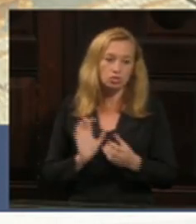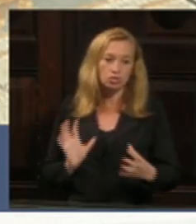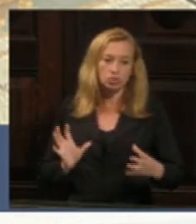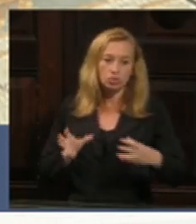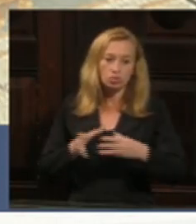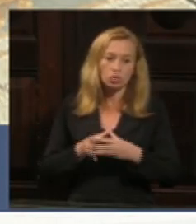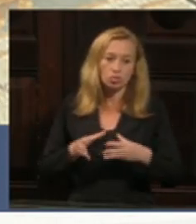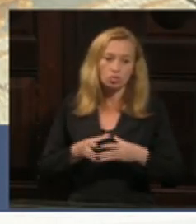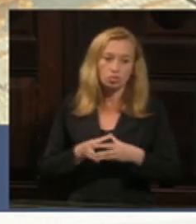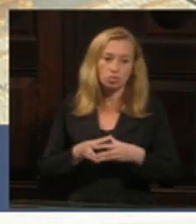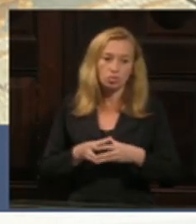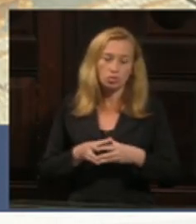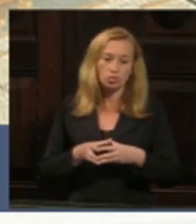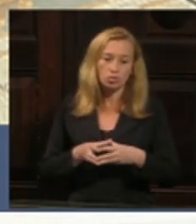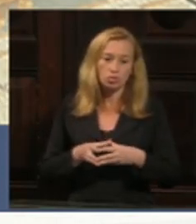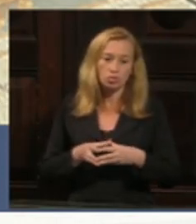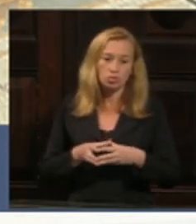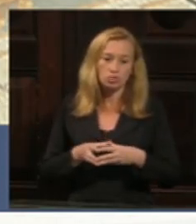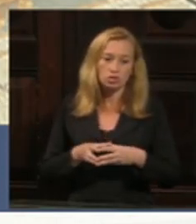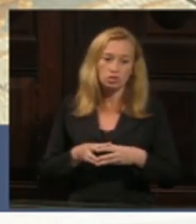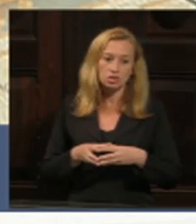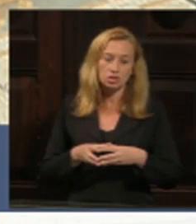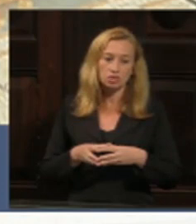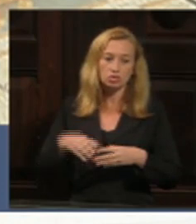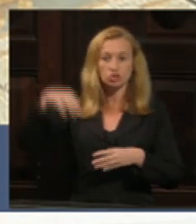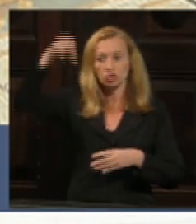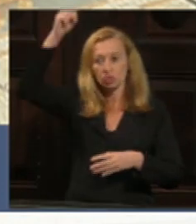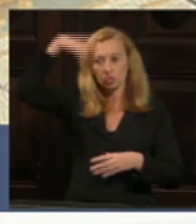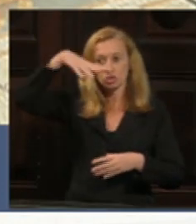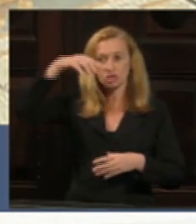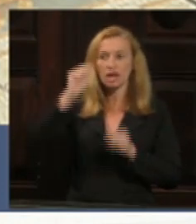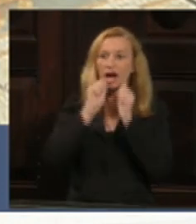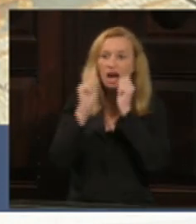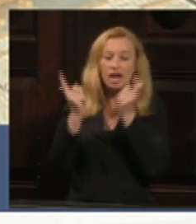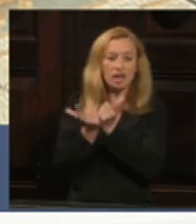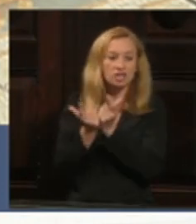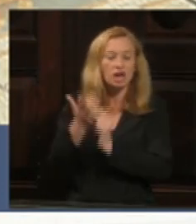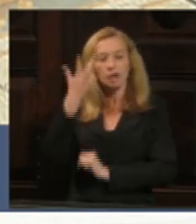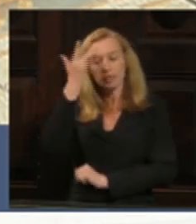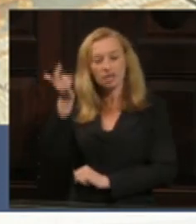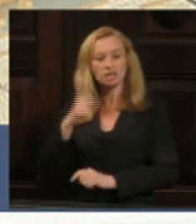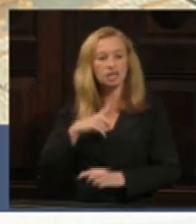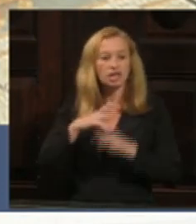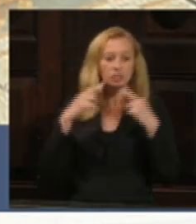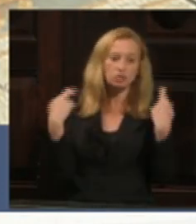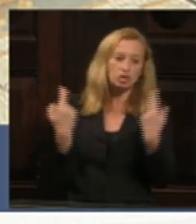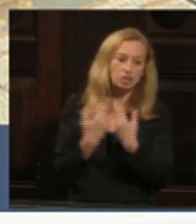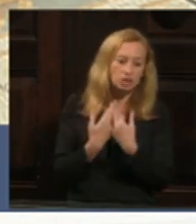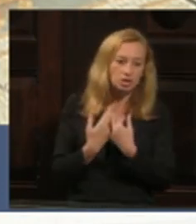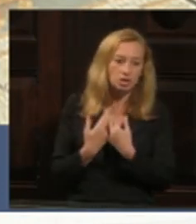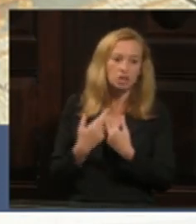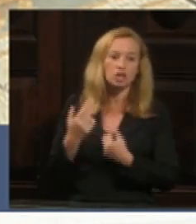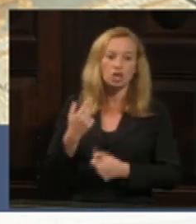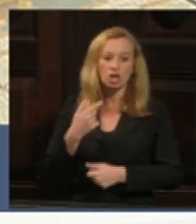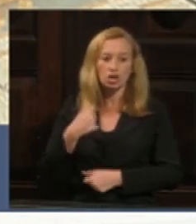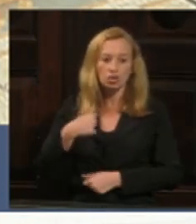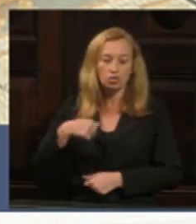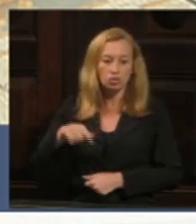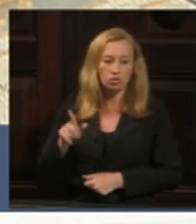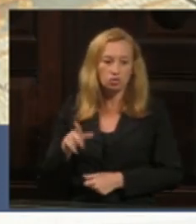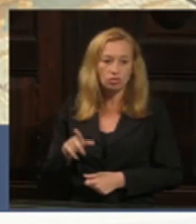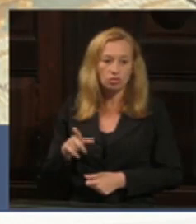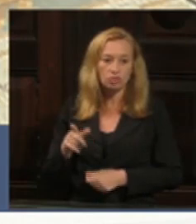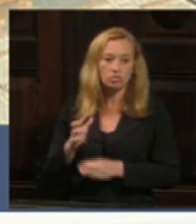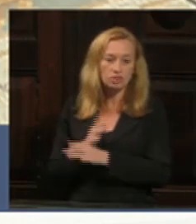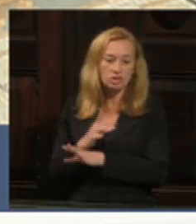Alerj, amanhã nós teremos a nossa reunião semanal. Vou levar demandas da minha cidade, da minha